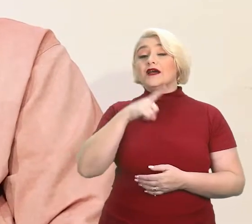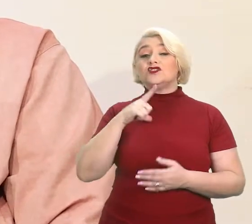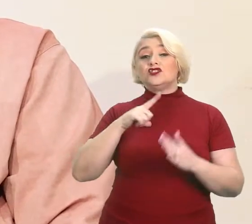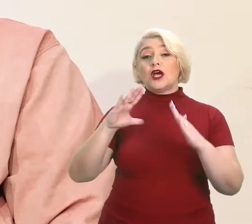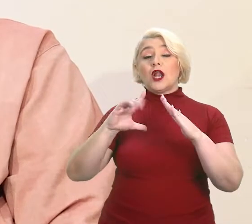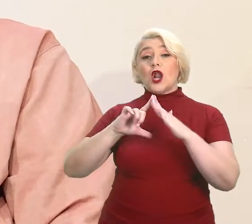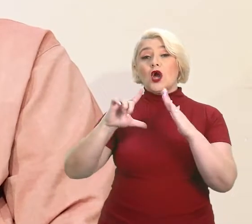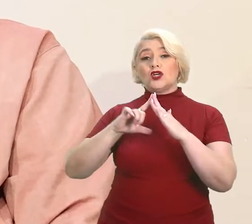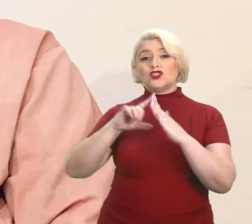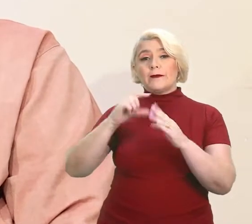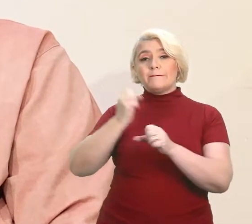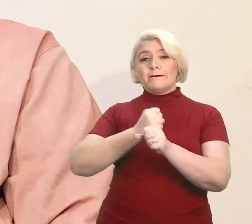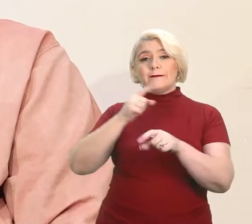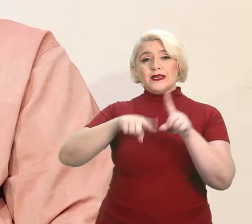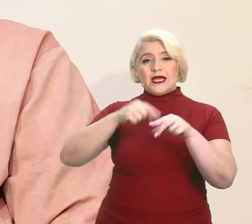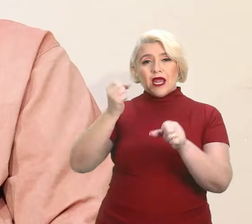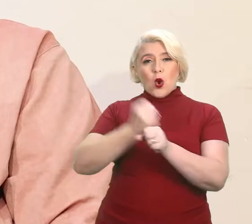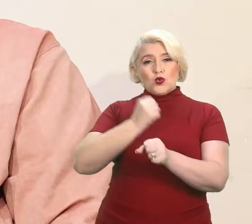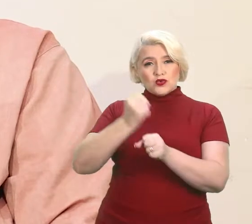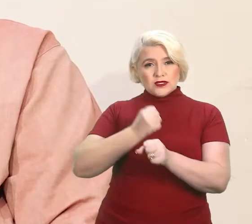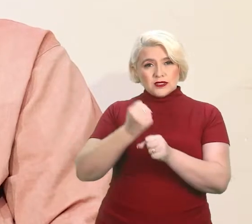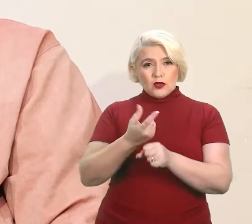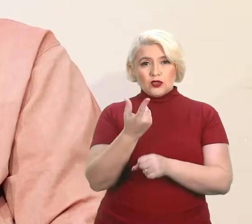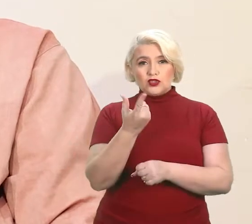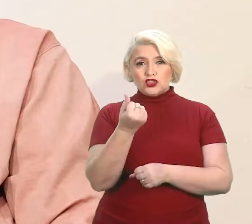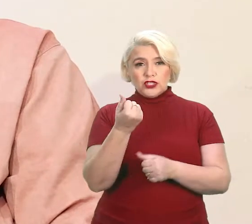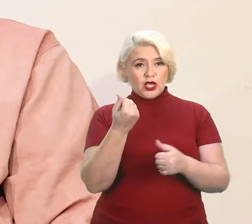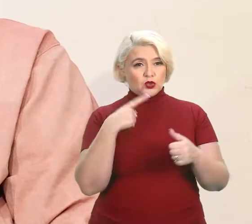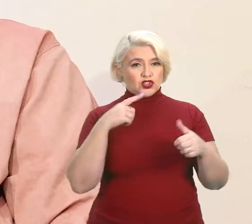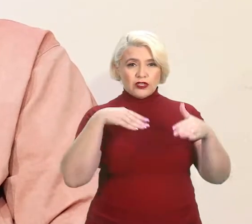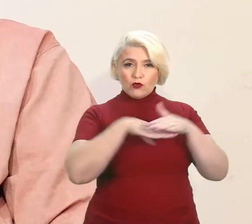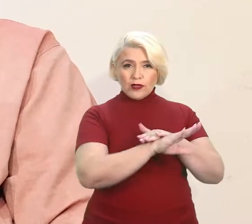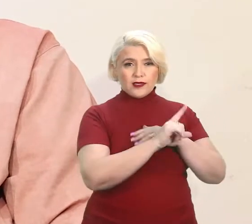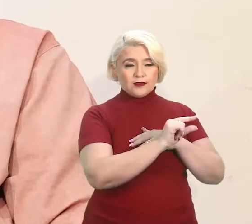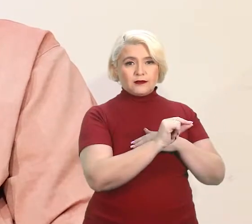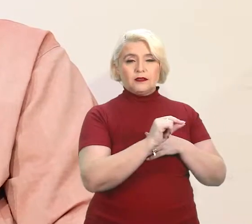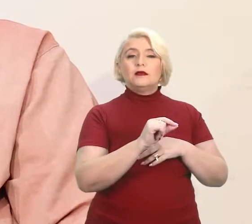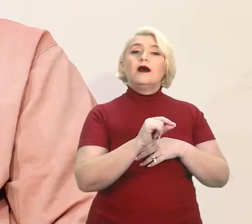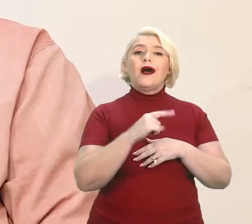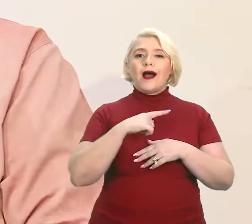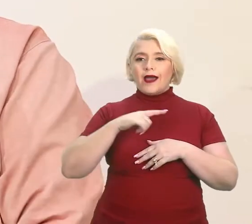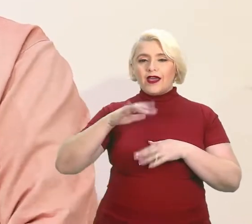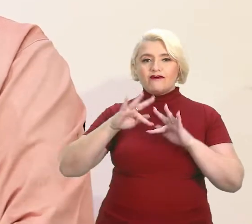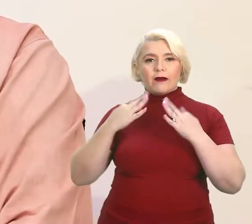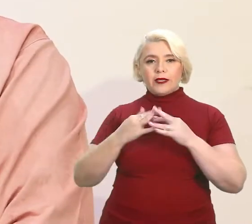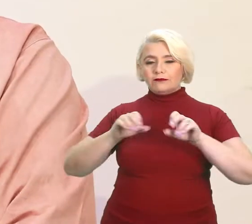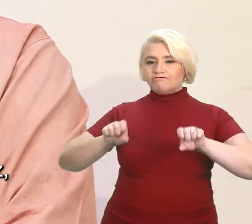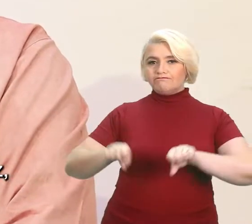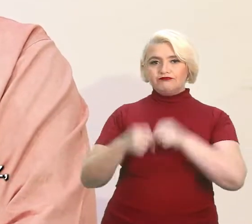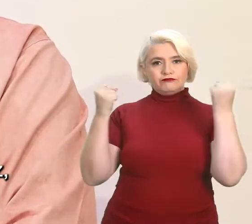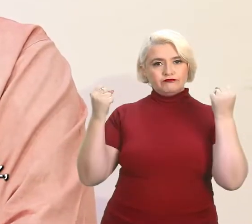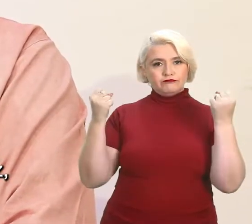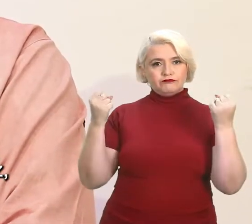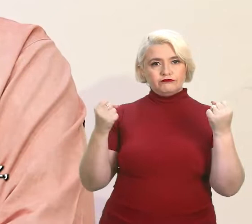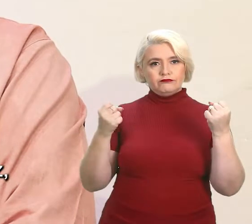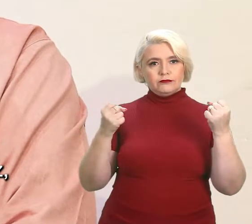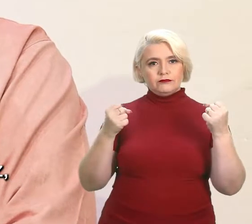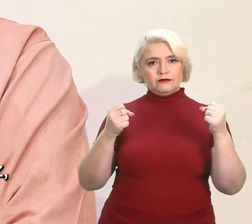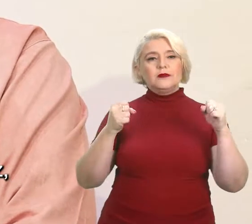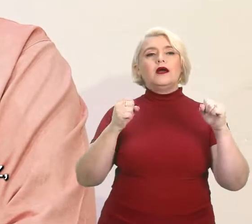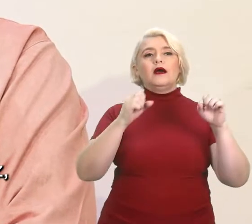construção. E o dinheiro era todo empregado na poupança e a gente quebrou. E aí a gente veio embora com um